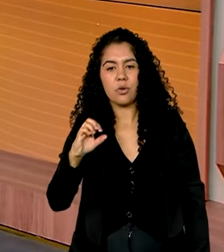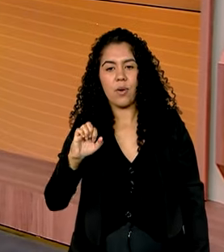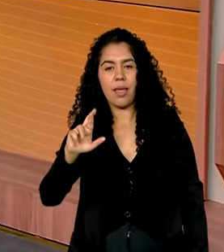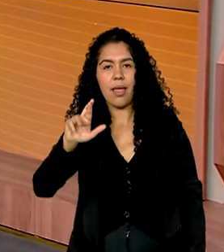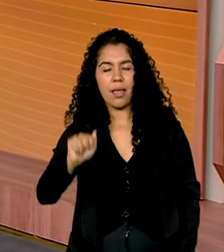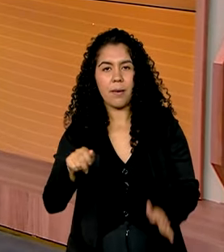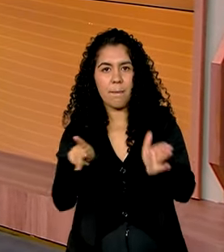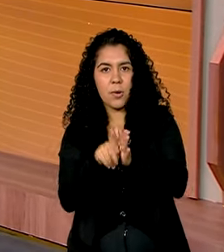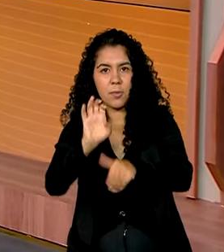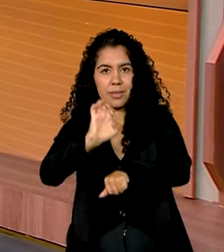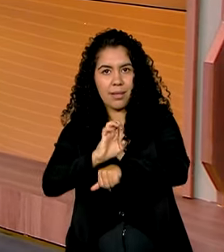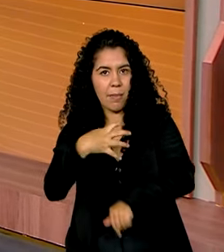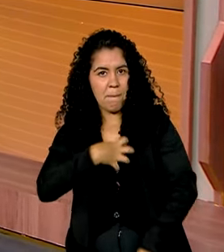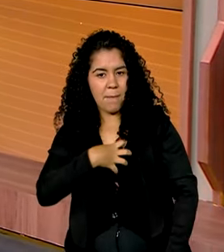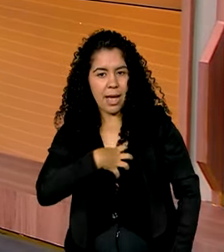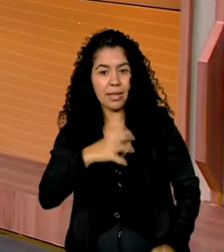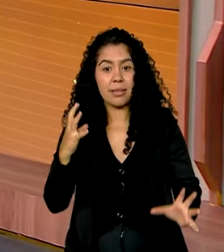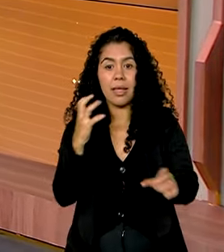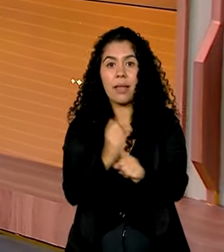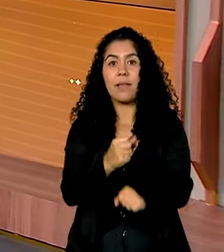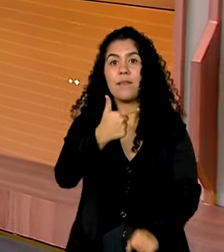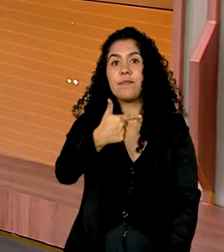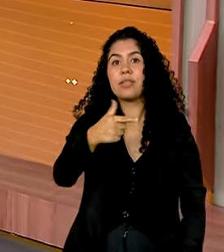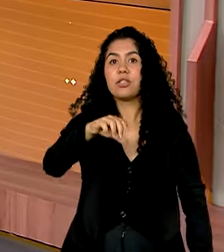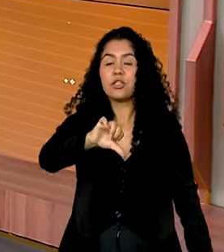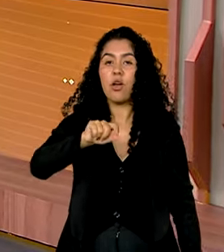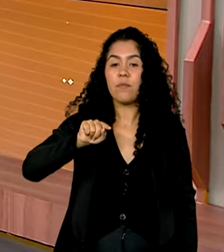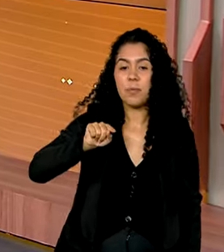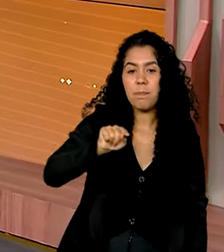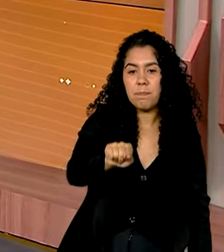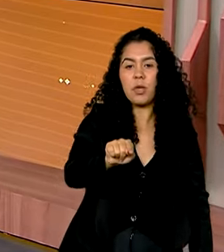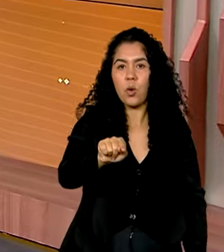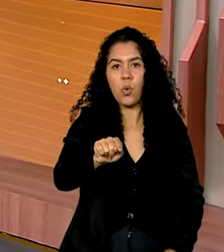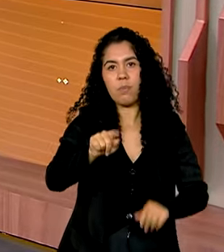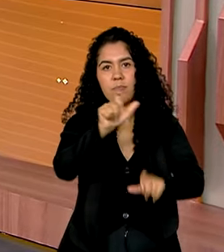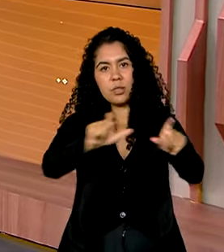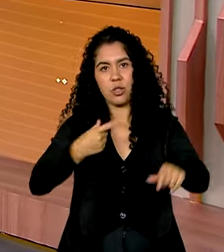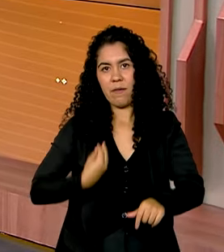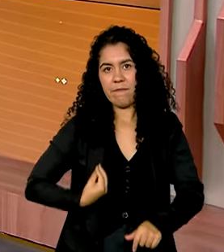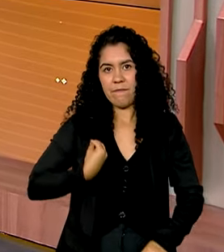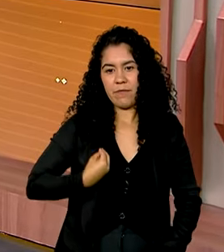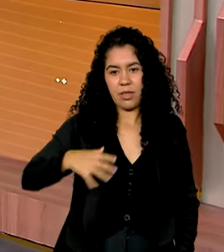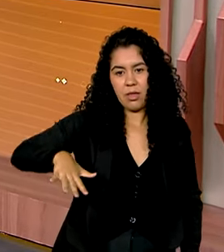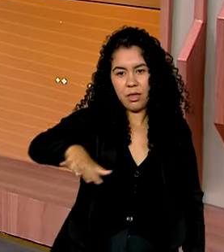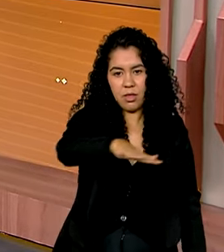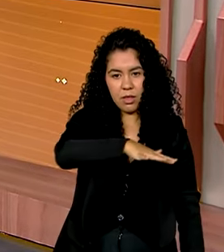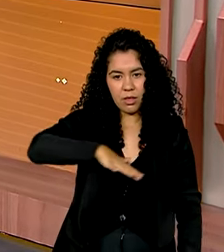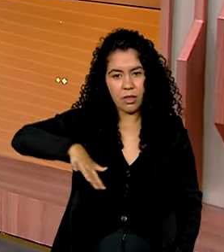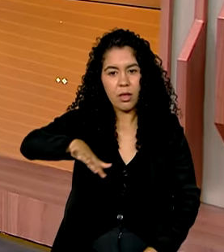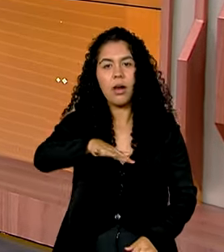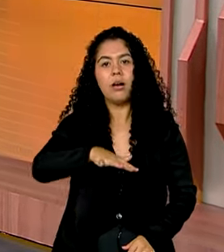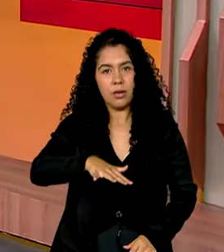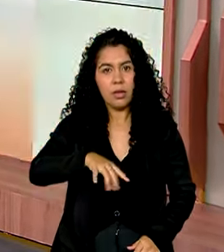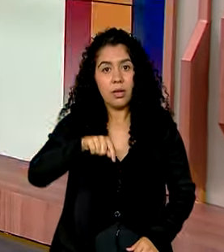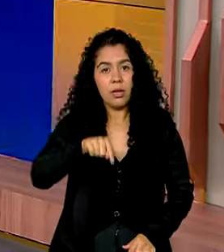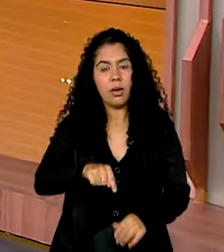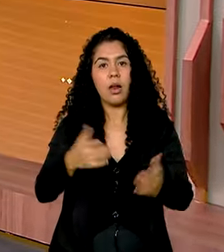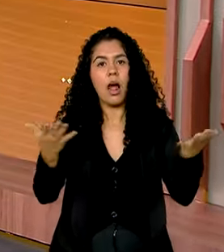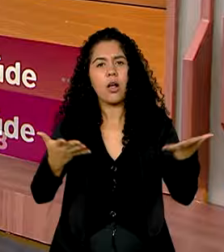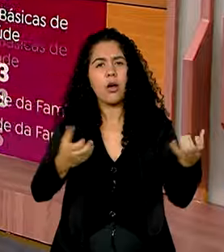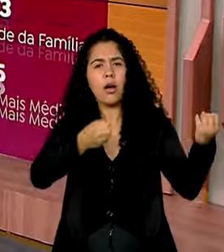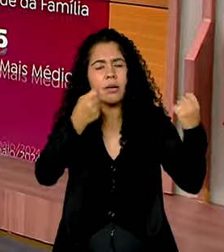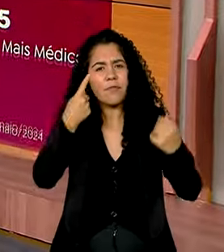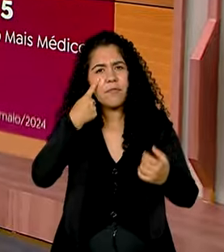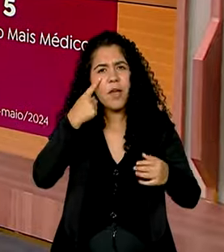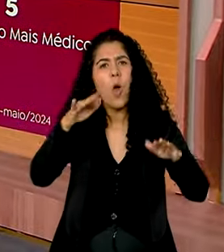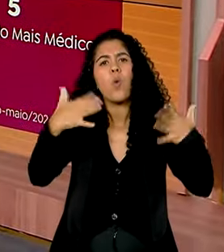população de um pouco mais de 29 mil habitantes, de acordo com o censo do IBGE de 2022. Vamos ver agora